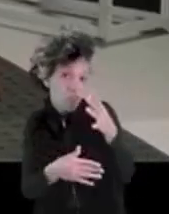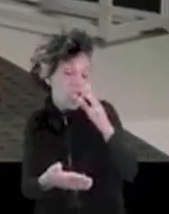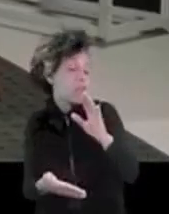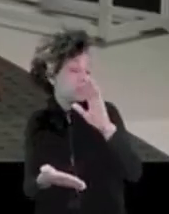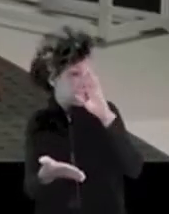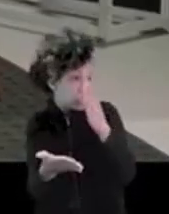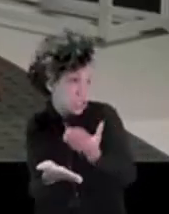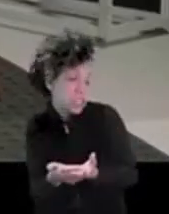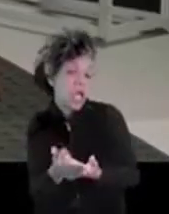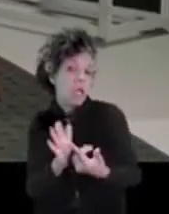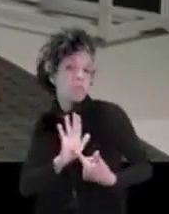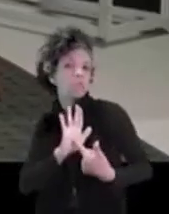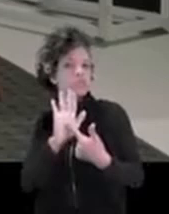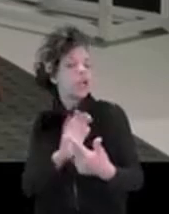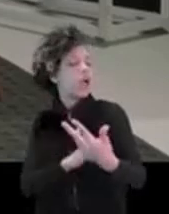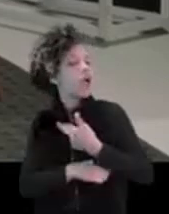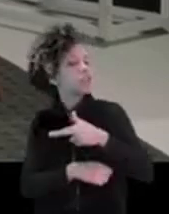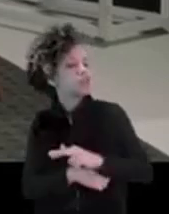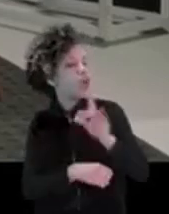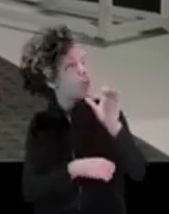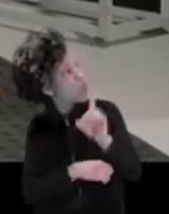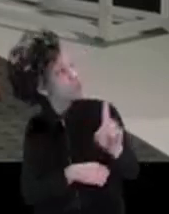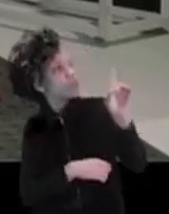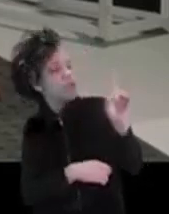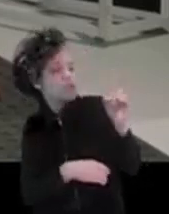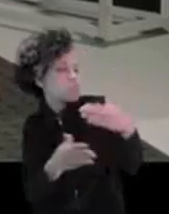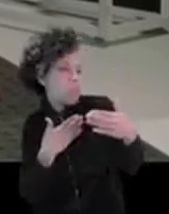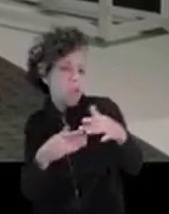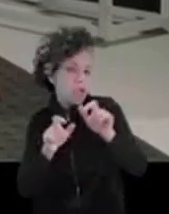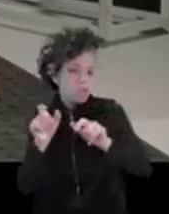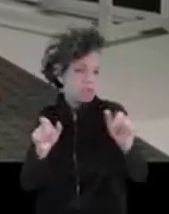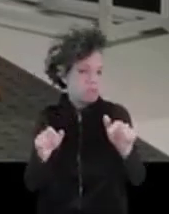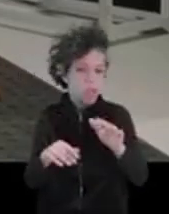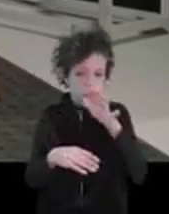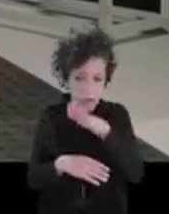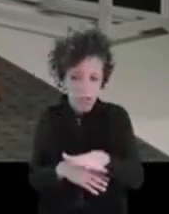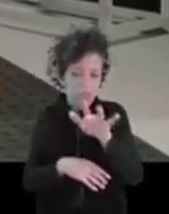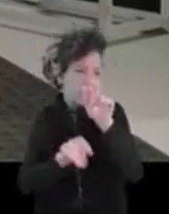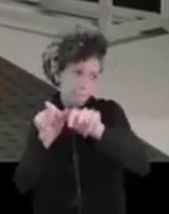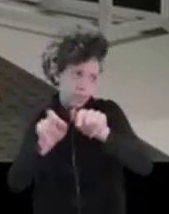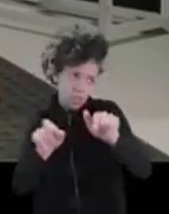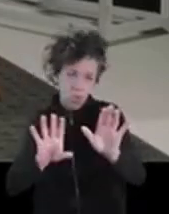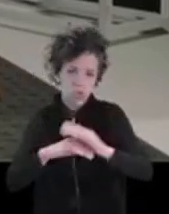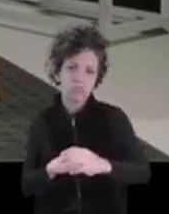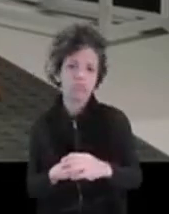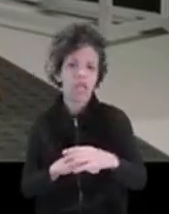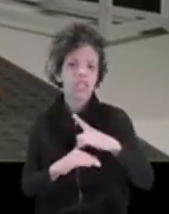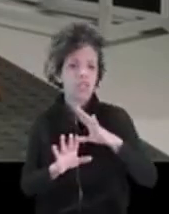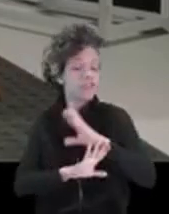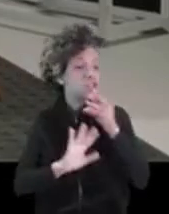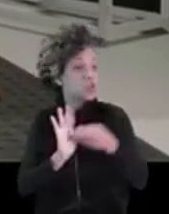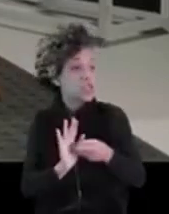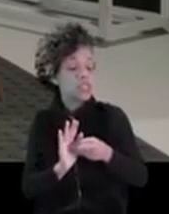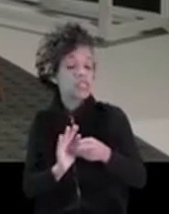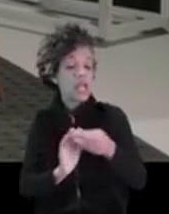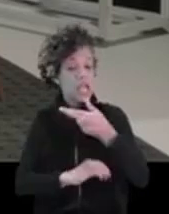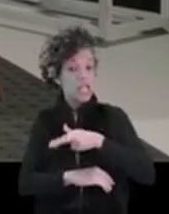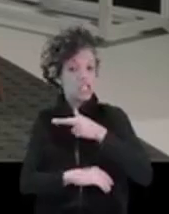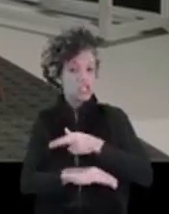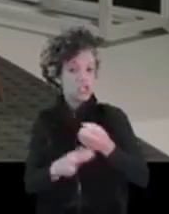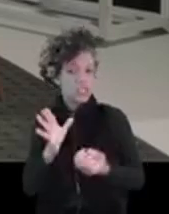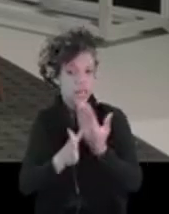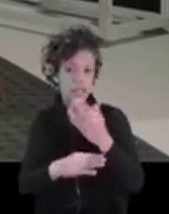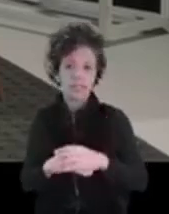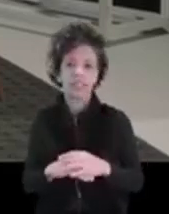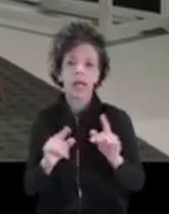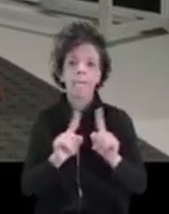resolveram né mostrar o Deus o qualquer outra coisa por um resto de pessoas né Sem E aí formaram todas as religiões que tem